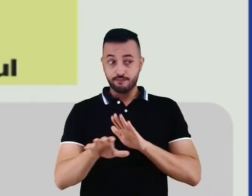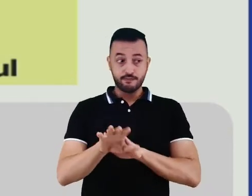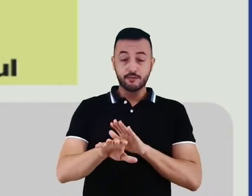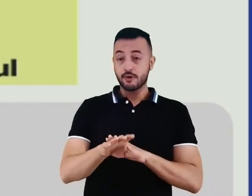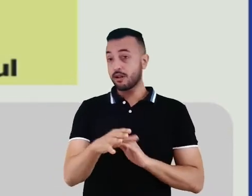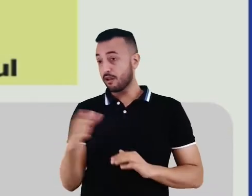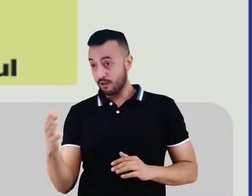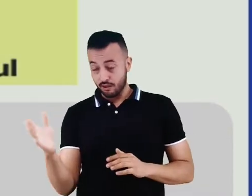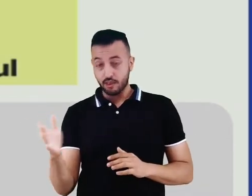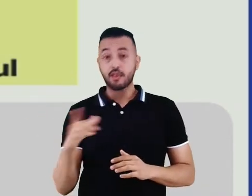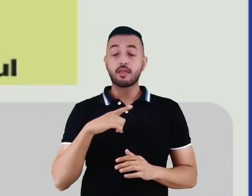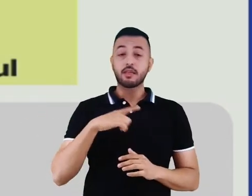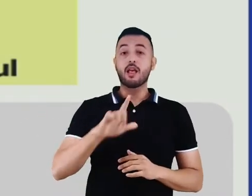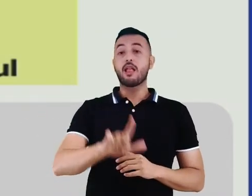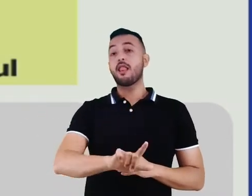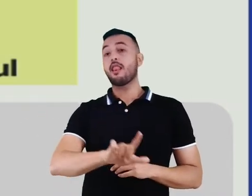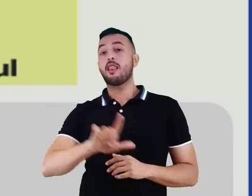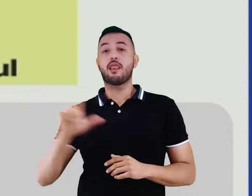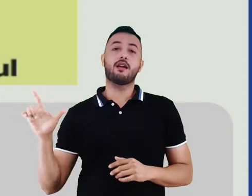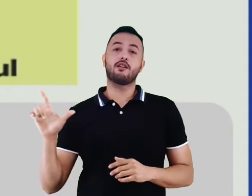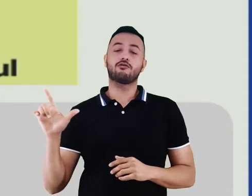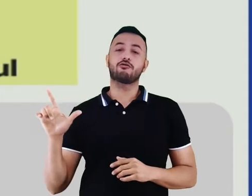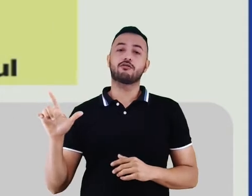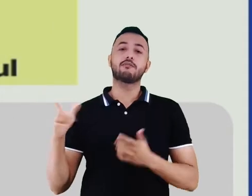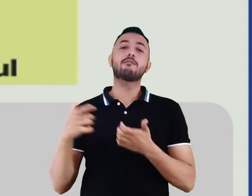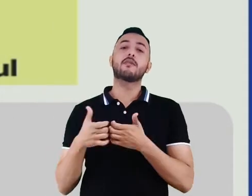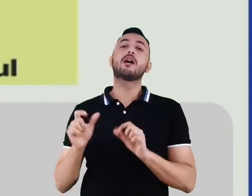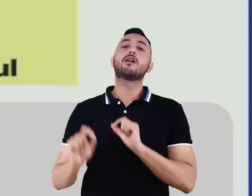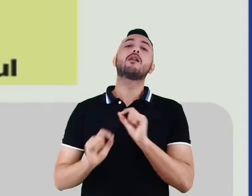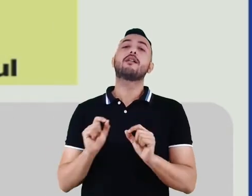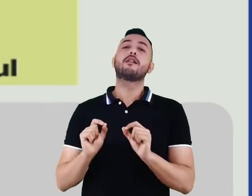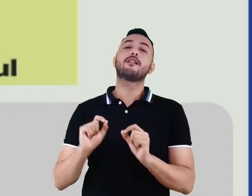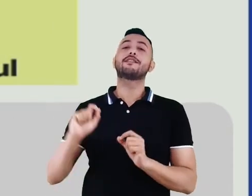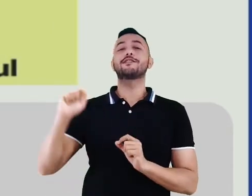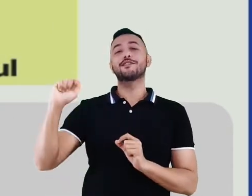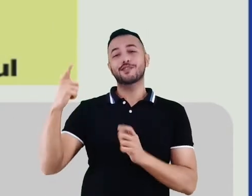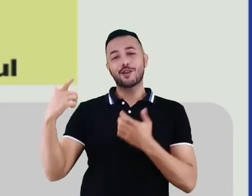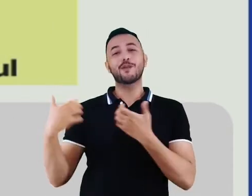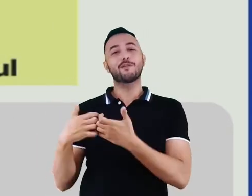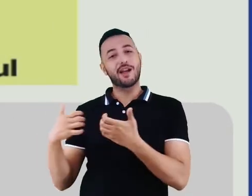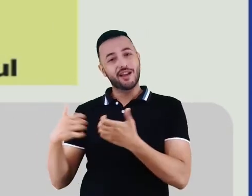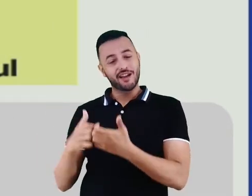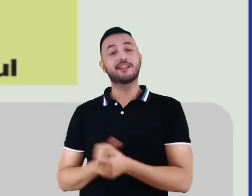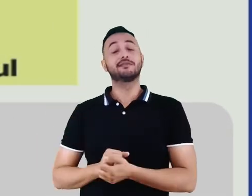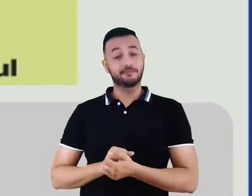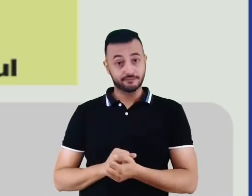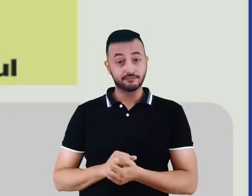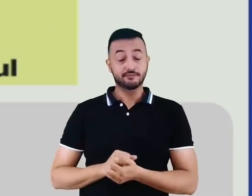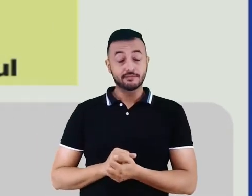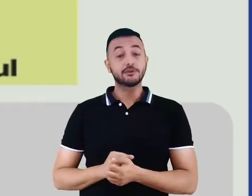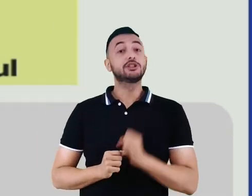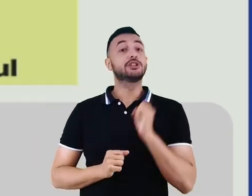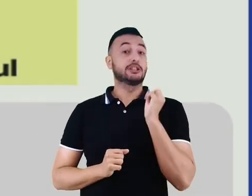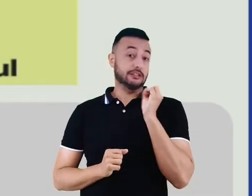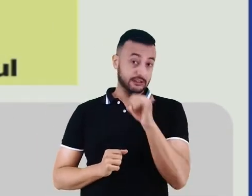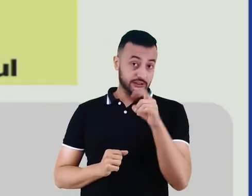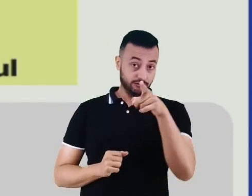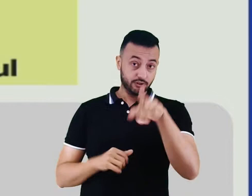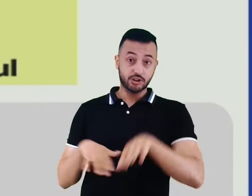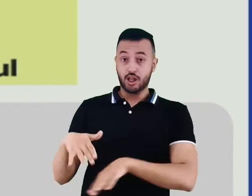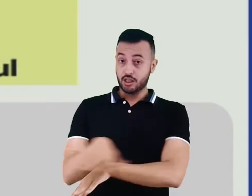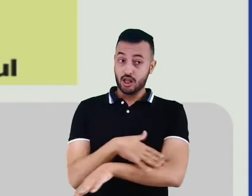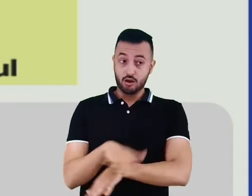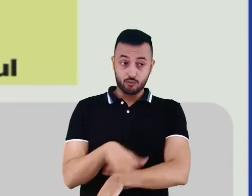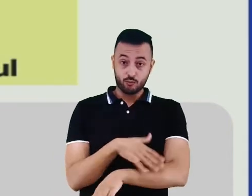para o leste, está pertinho da onde? Do Sol. Isso mesmo. Então, se você for na rua,